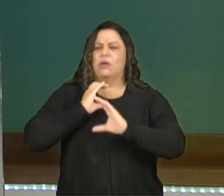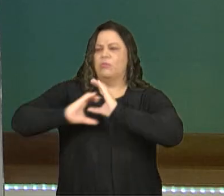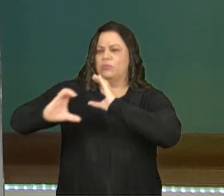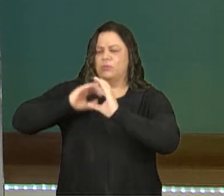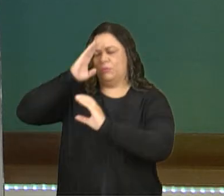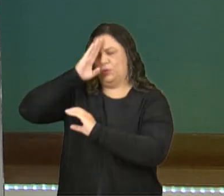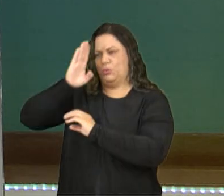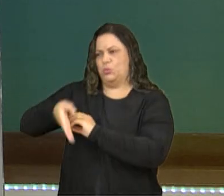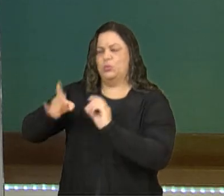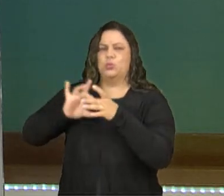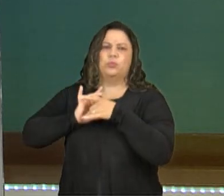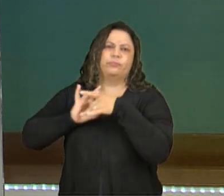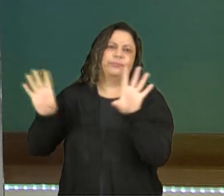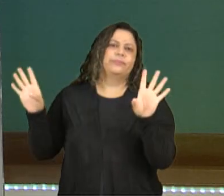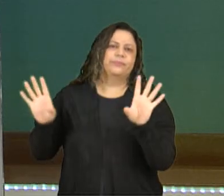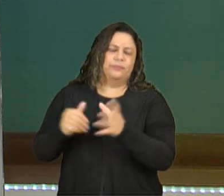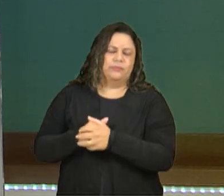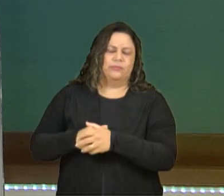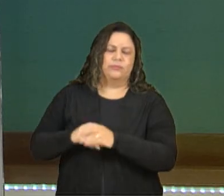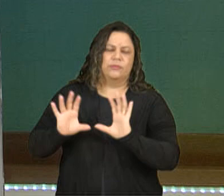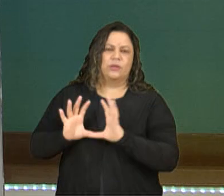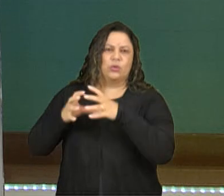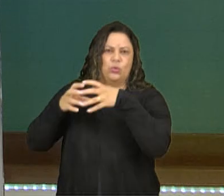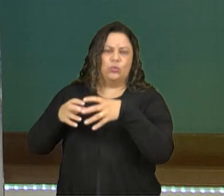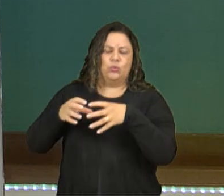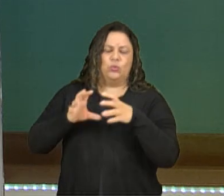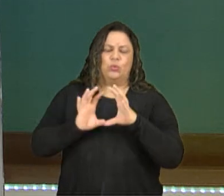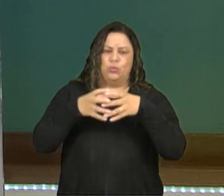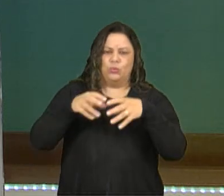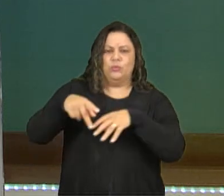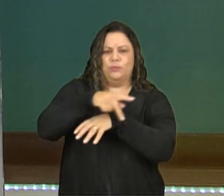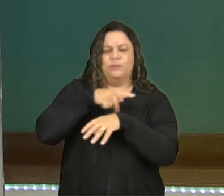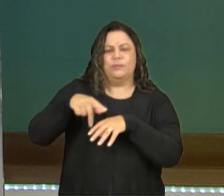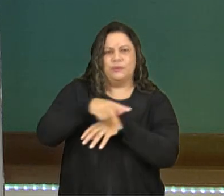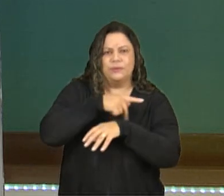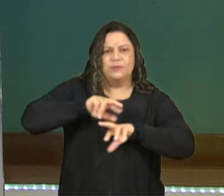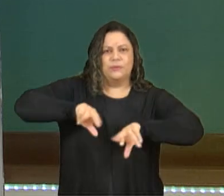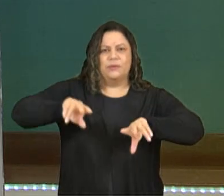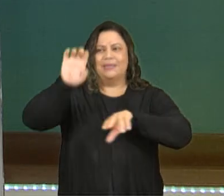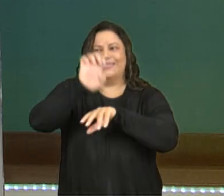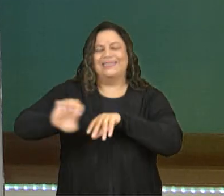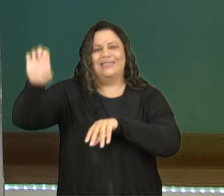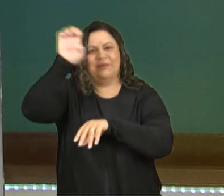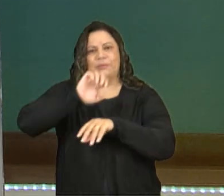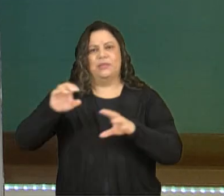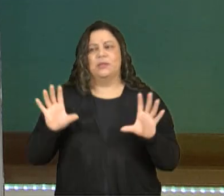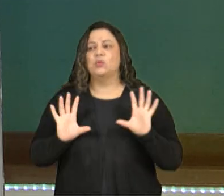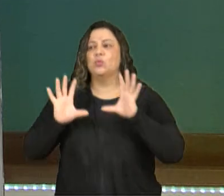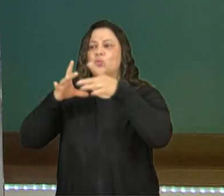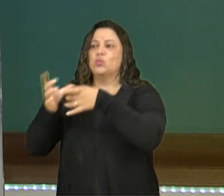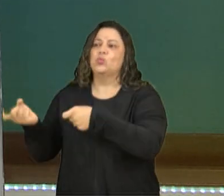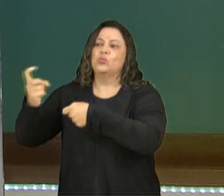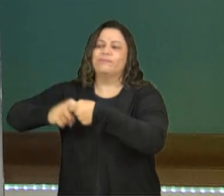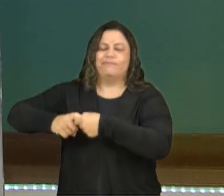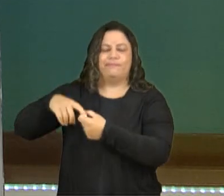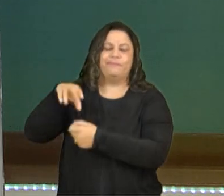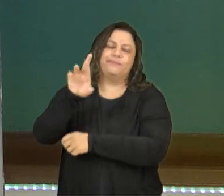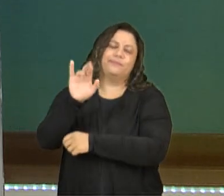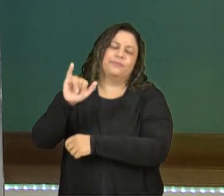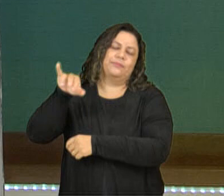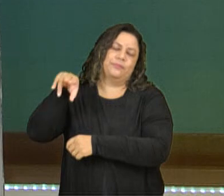e livre dentro da União Europeia, dos países europeus com o Reino Unido. E nesse Reino